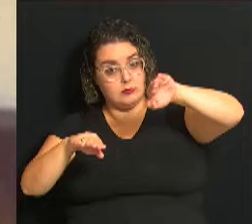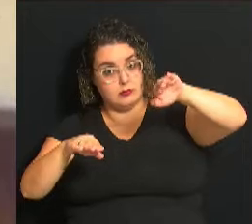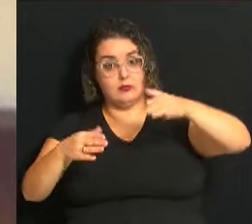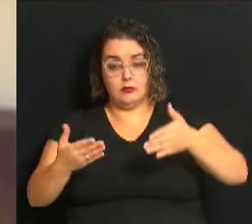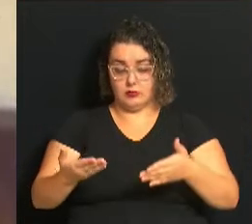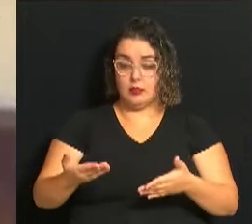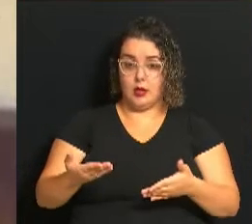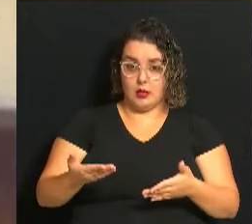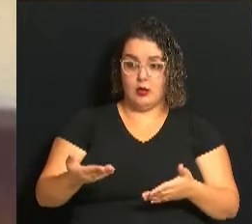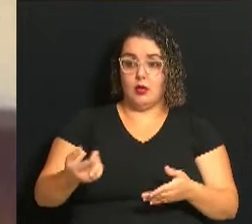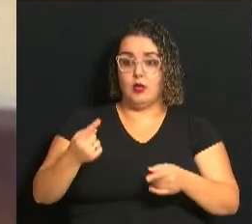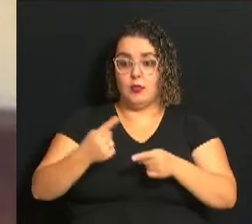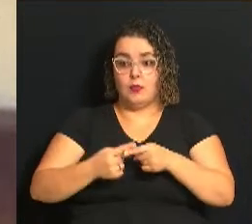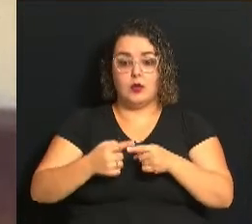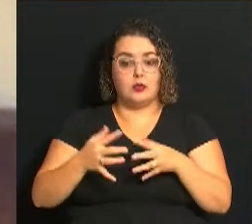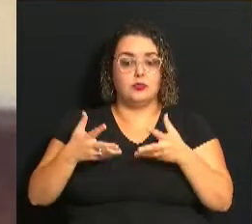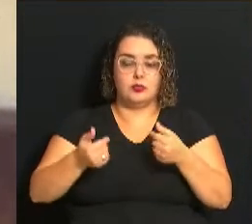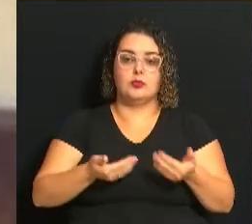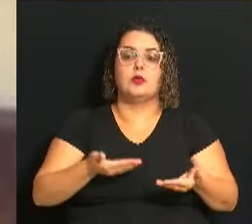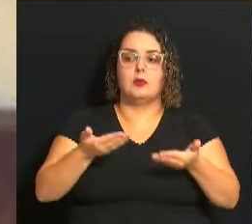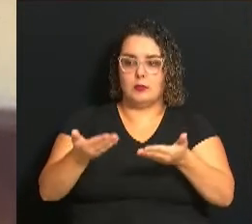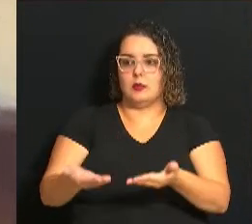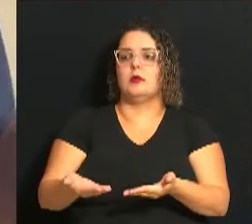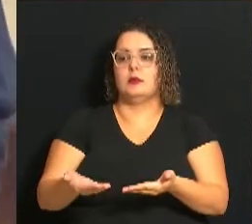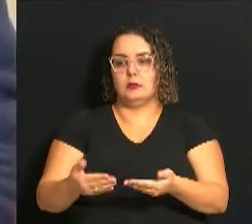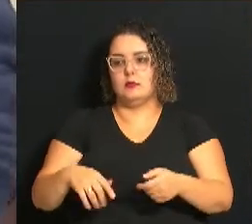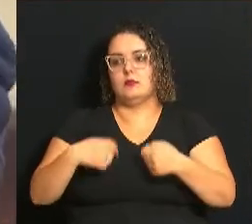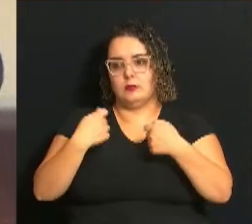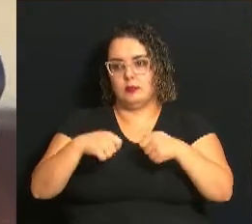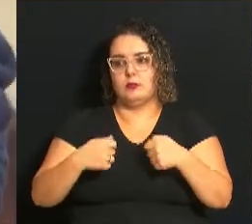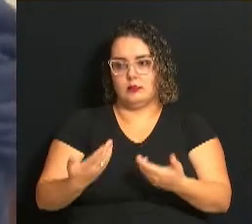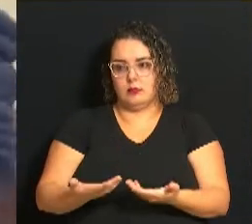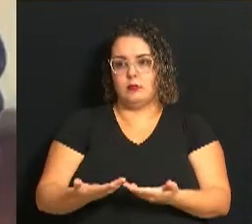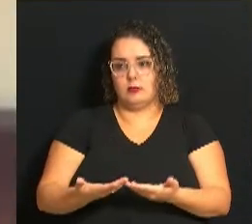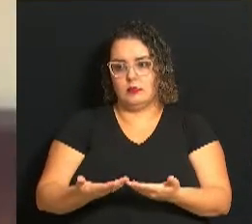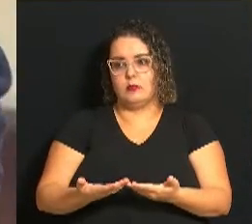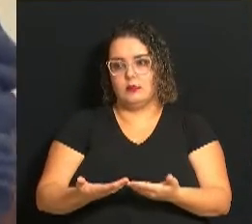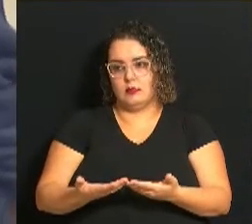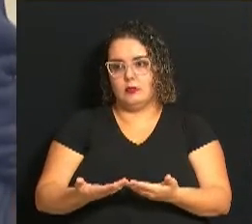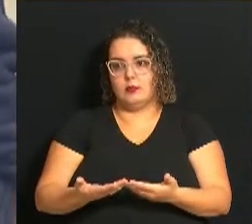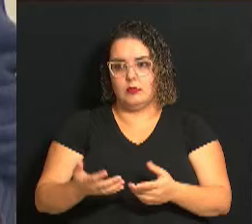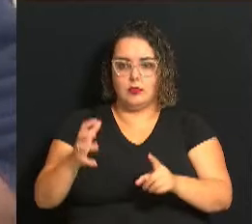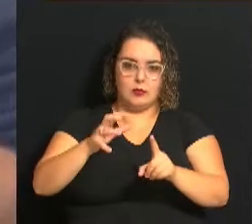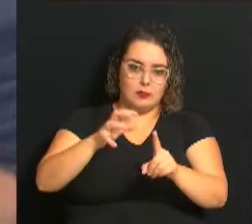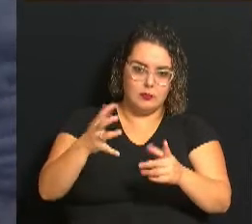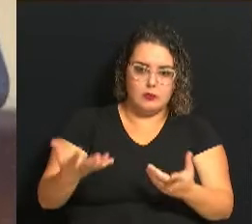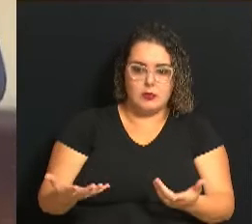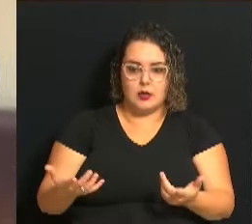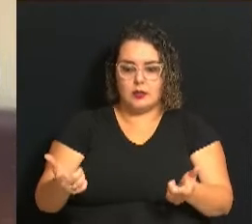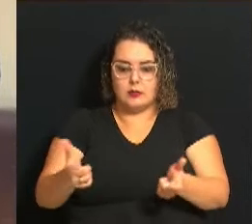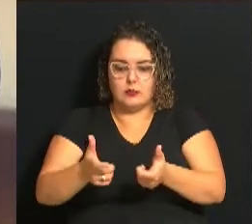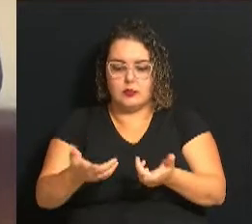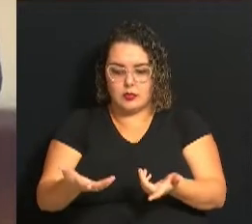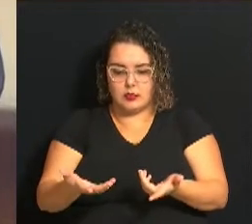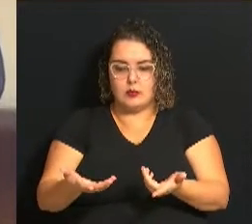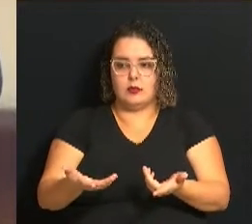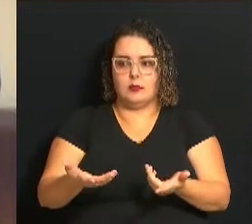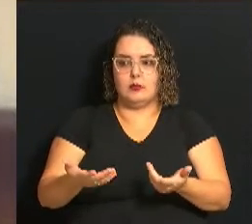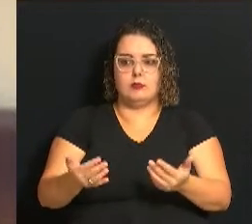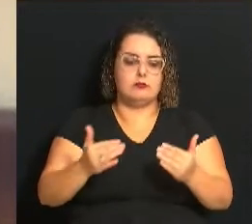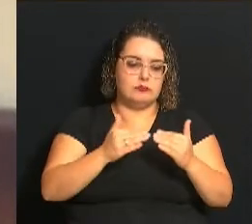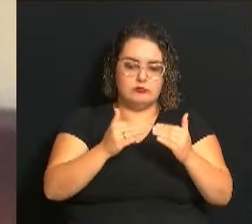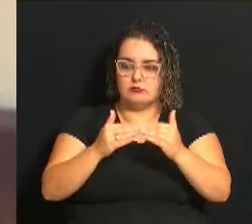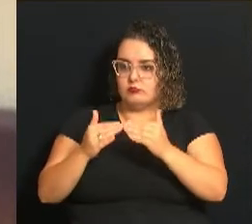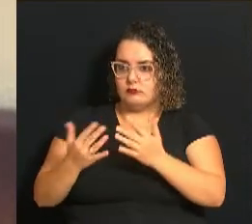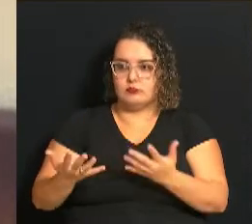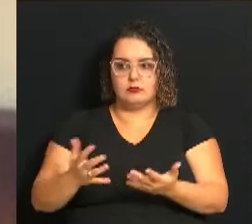por conta de tudo que já foi apresentado hoje, exigem, né, para até haver o menor impacto, o menor aproveitamento, essa questão. Mas são todos, a